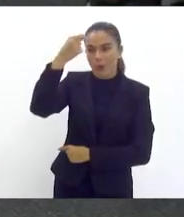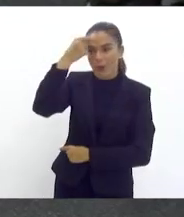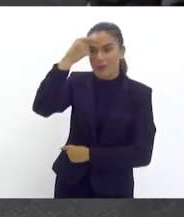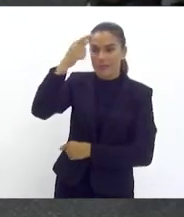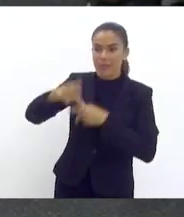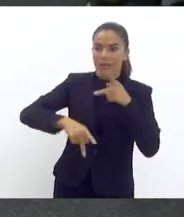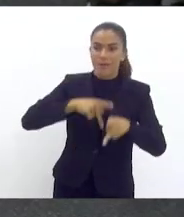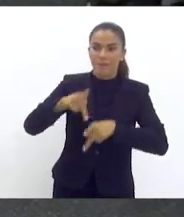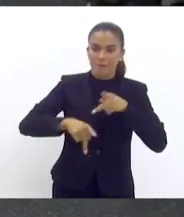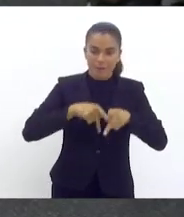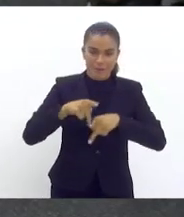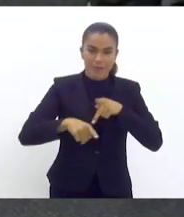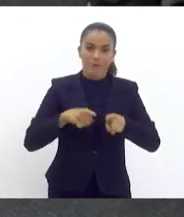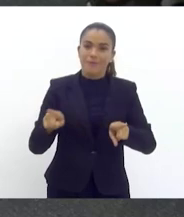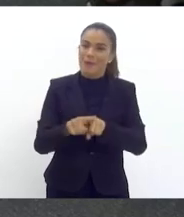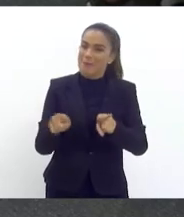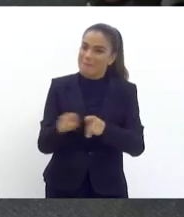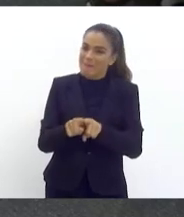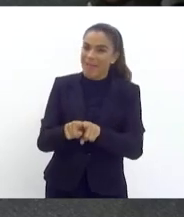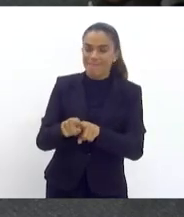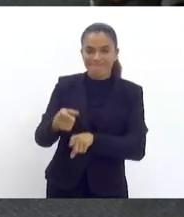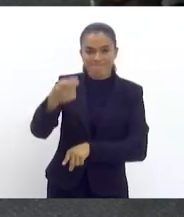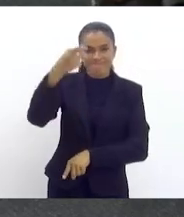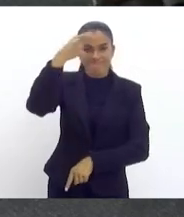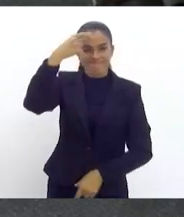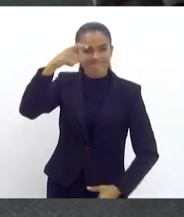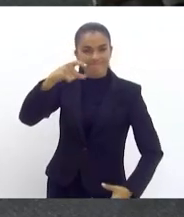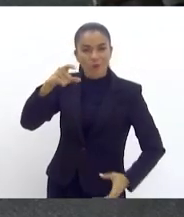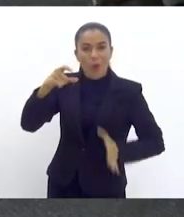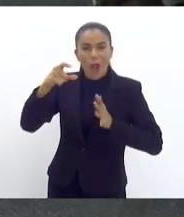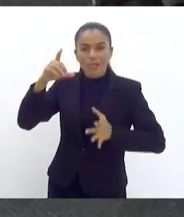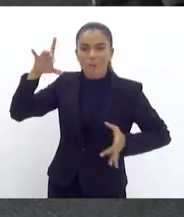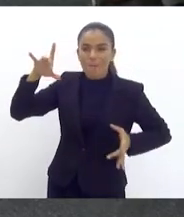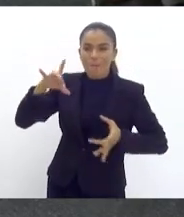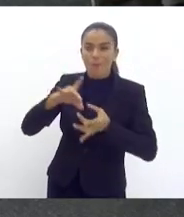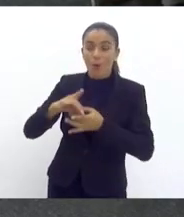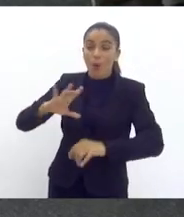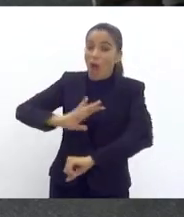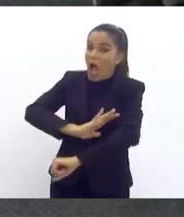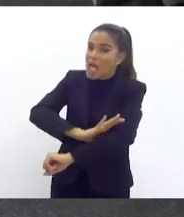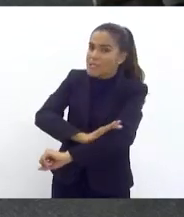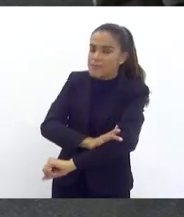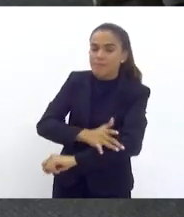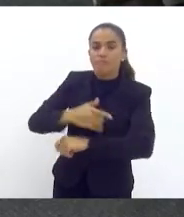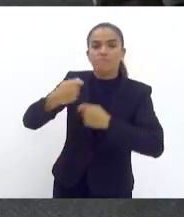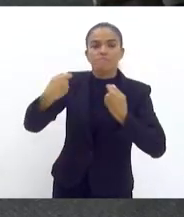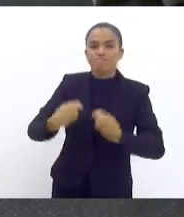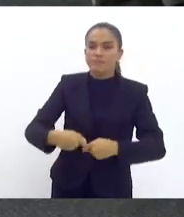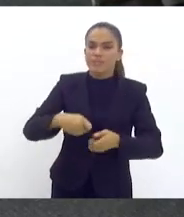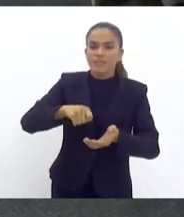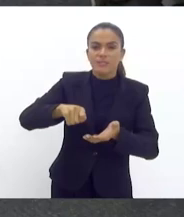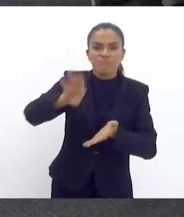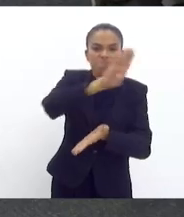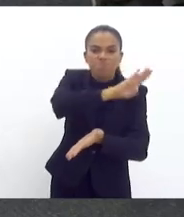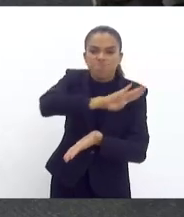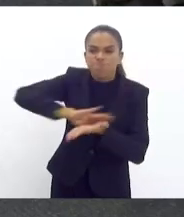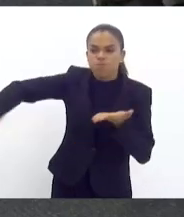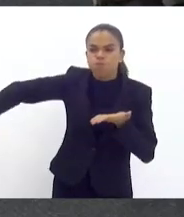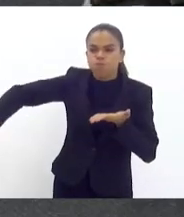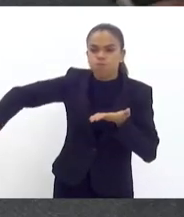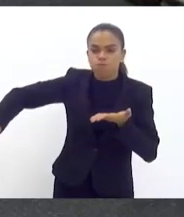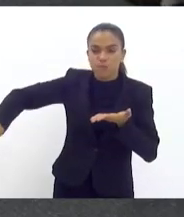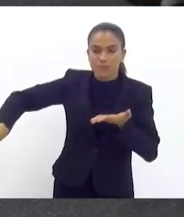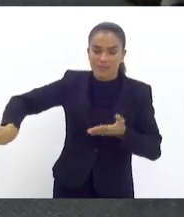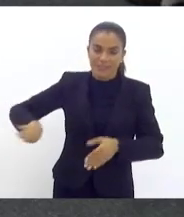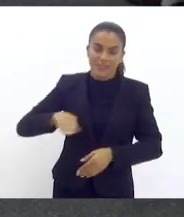nosso povo, de ganhar corações e mentes, de que o racismo é algo que precisa ser extirpado do seio